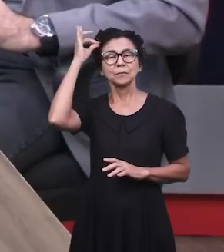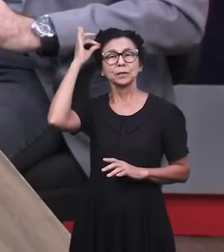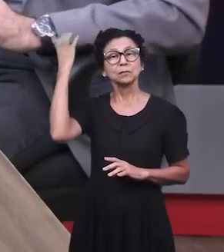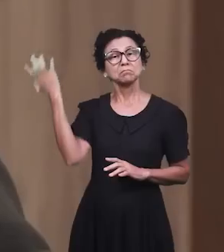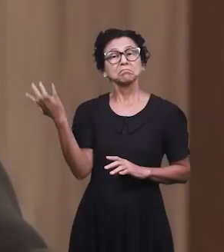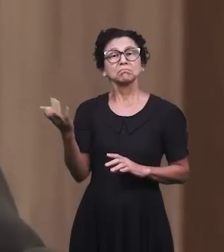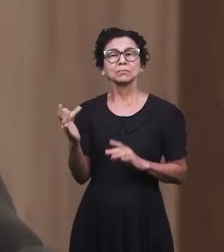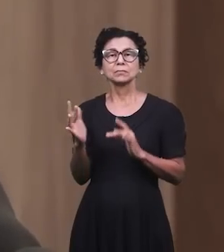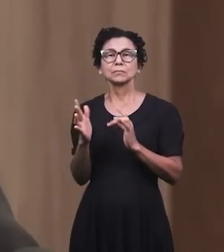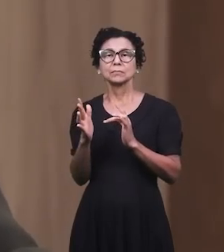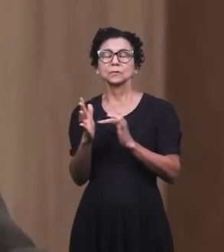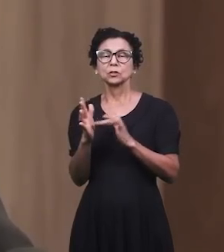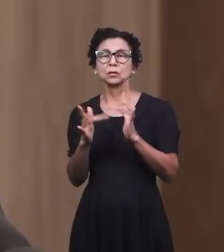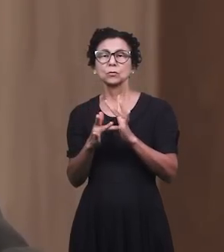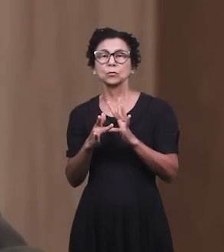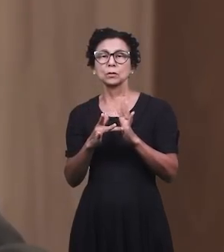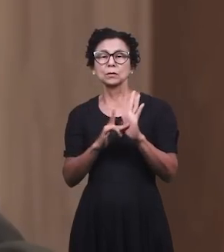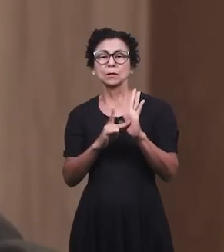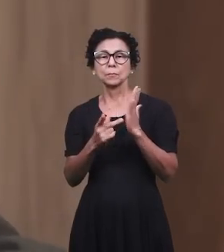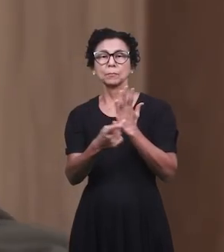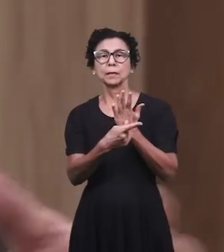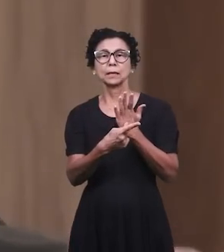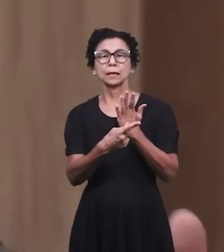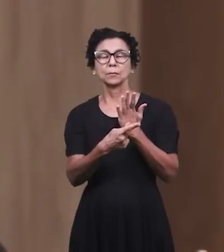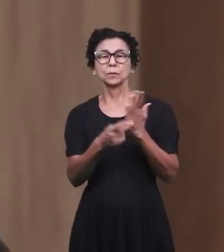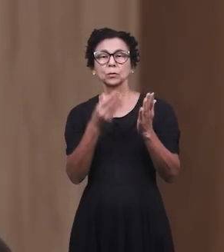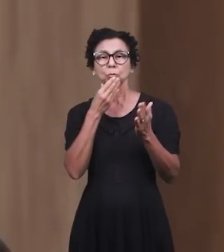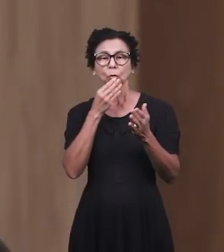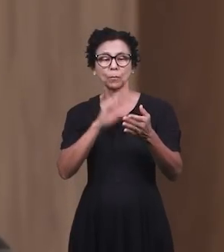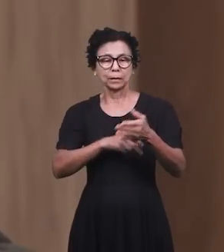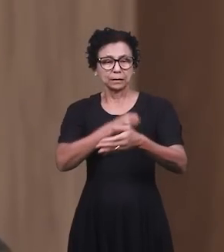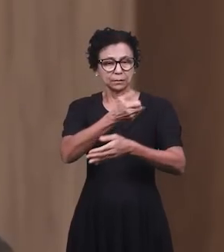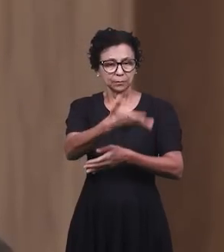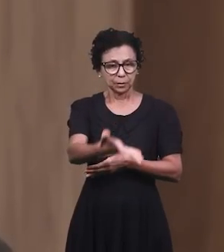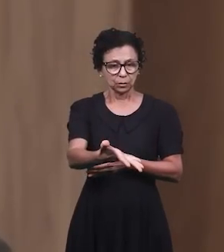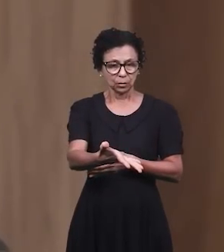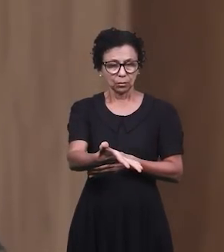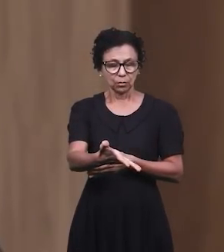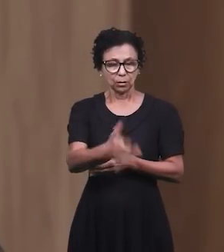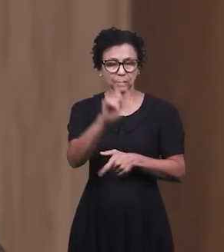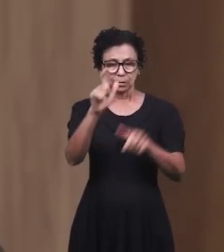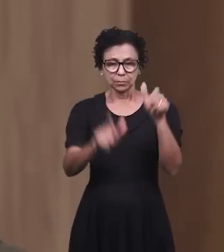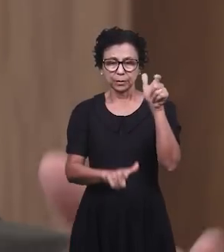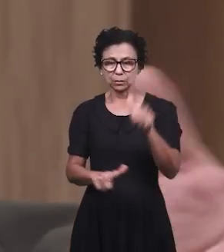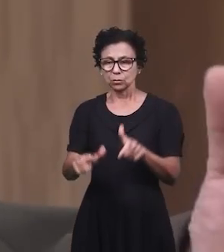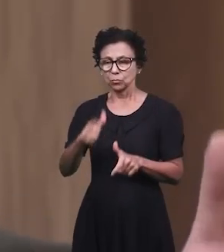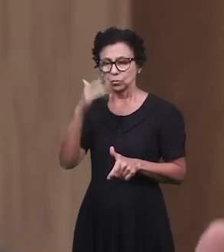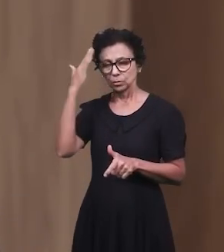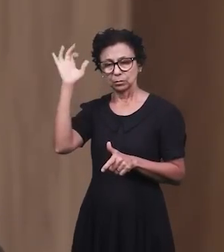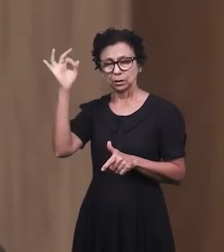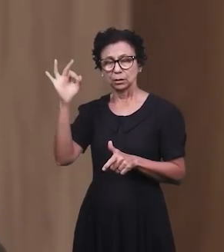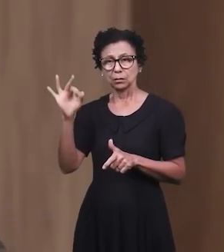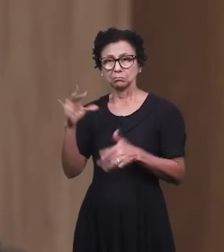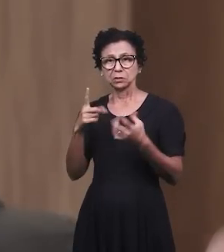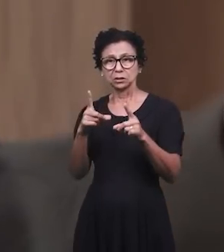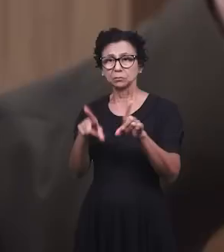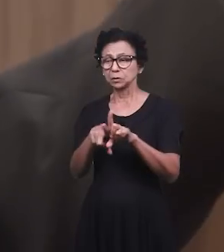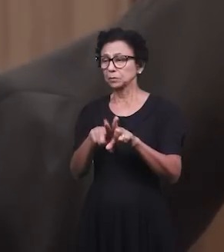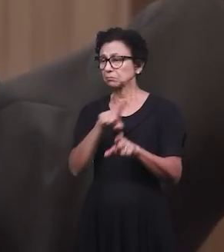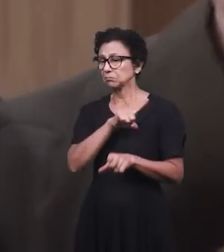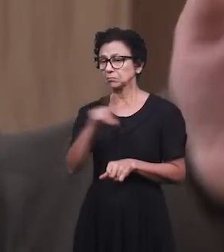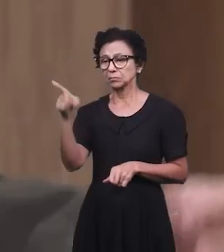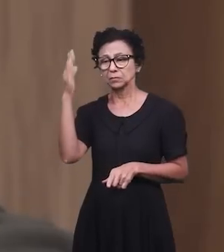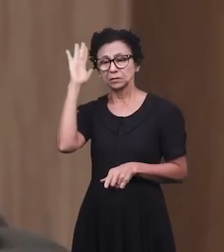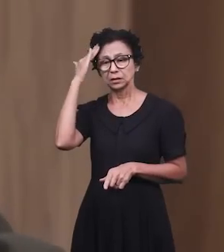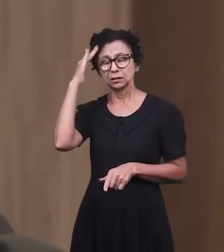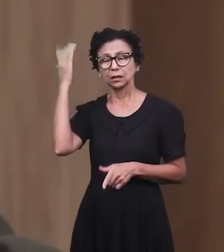fala uma parábola, a parábola do semeador, ninguém entendeu, nem os próprios discípulos, e se perguntaram, mas o que o senhor quis dizer? Aí ele fala esse